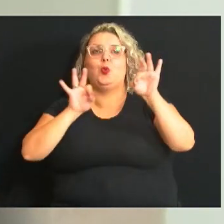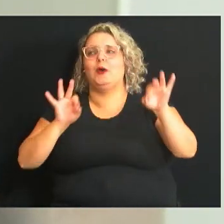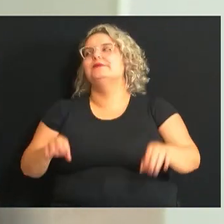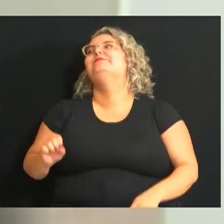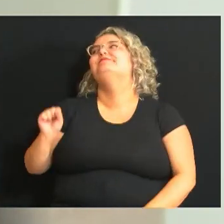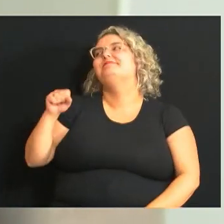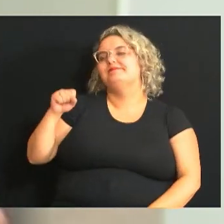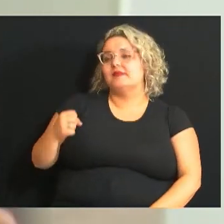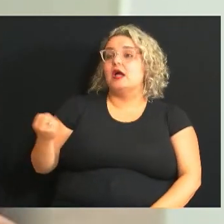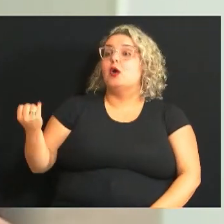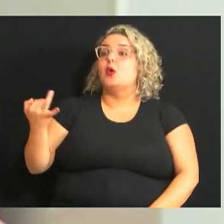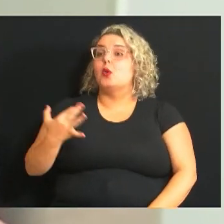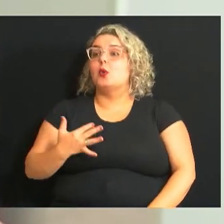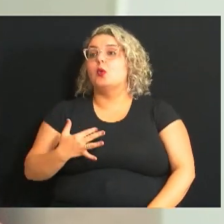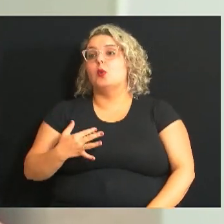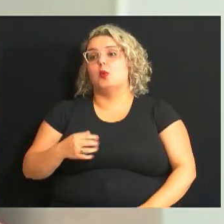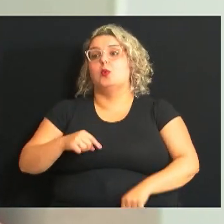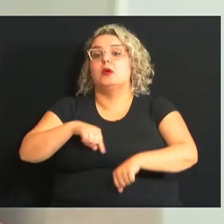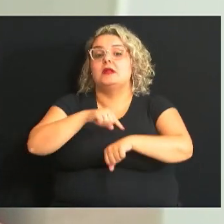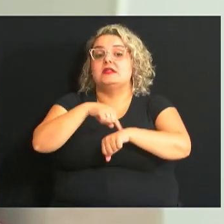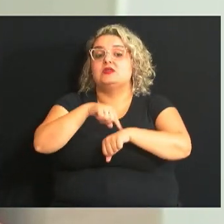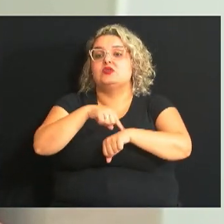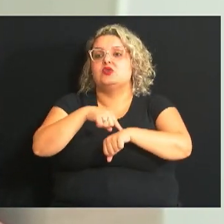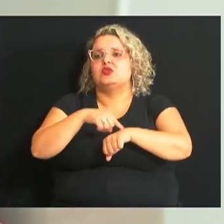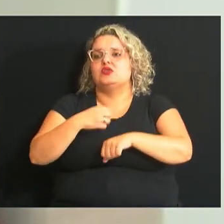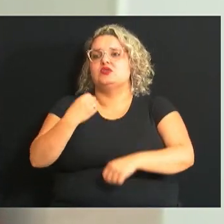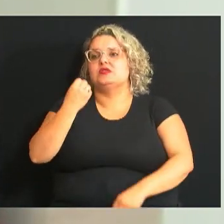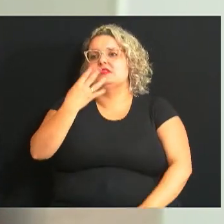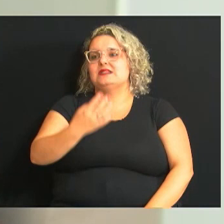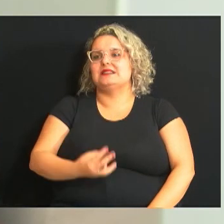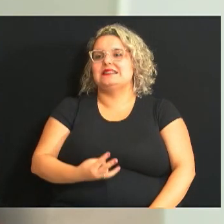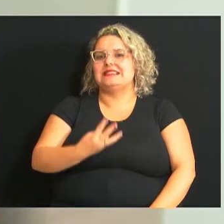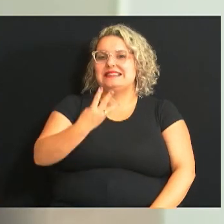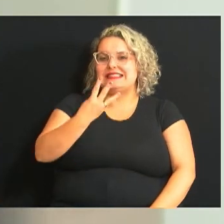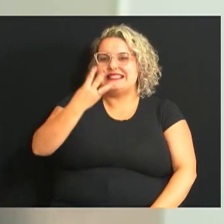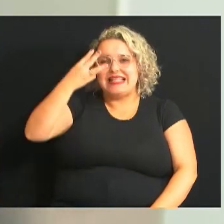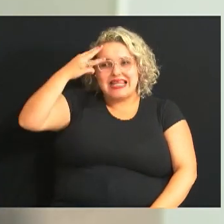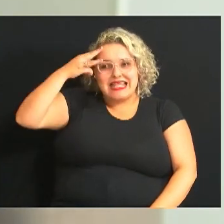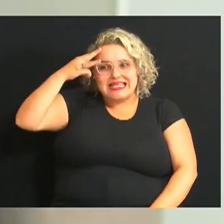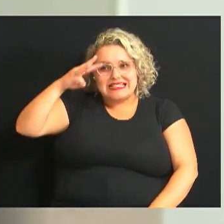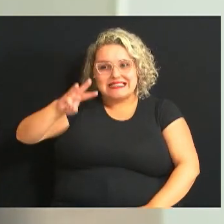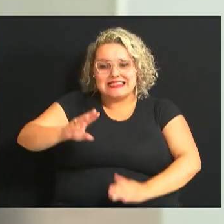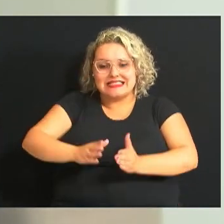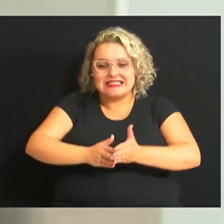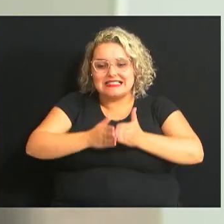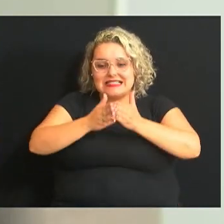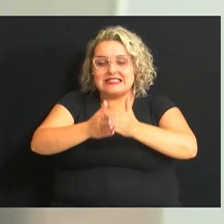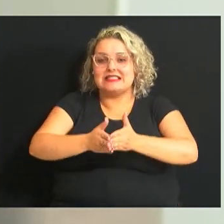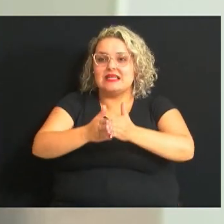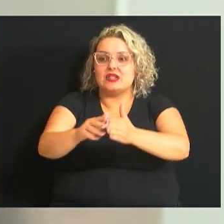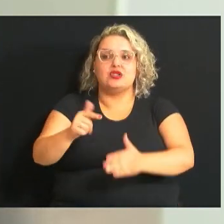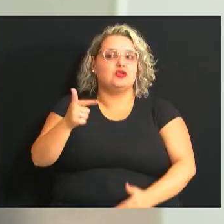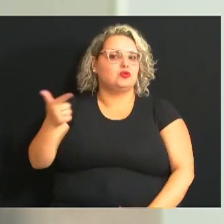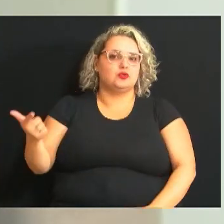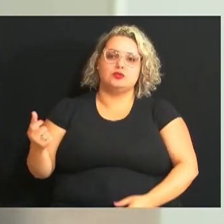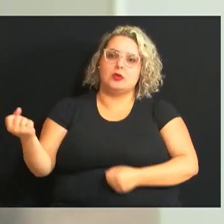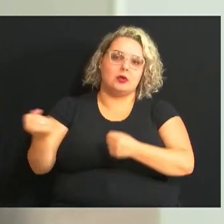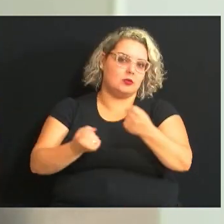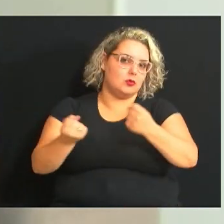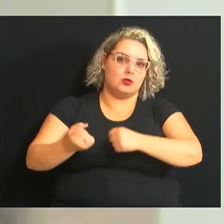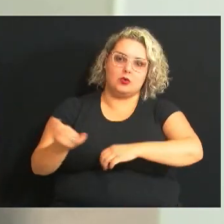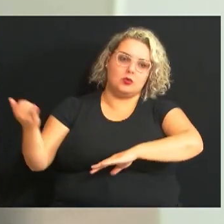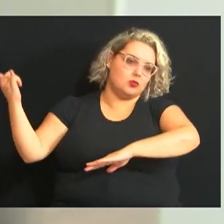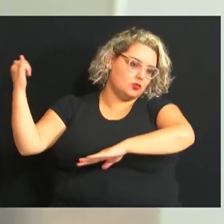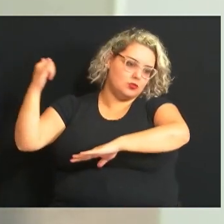tempo é São Gabriel de Manaus. Aí ele falou 3 dias de barco, porque lá não dá para chegar de carro, ou de ônibus,